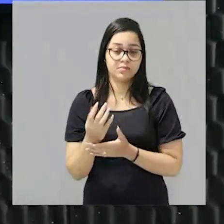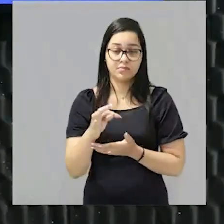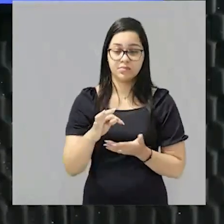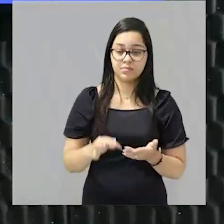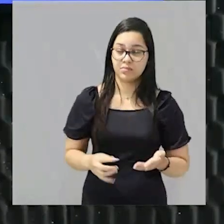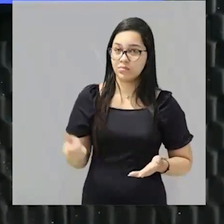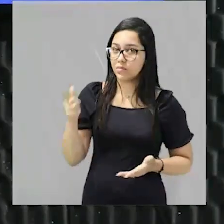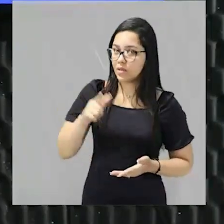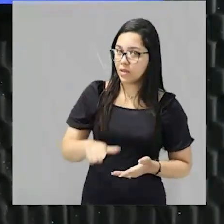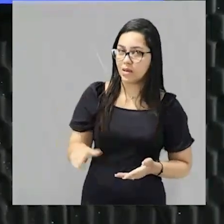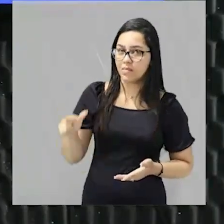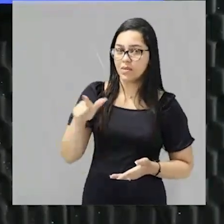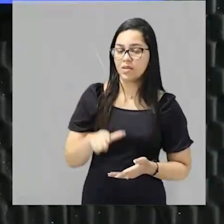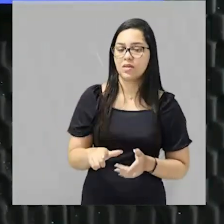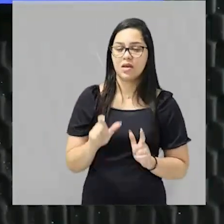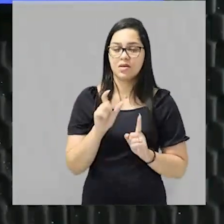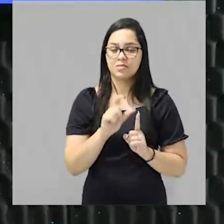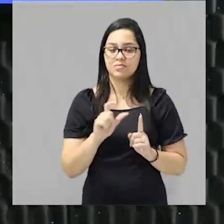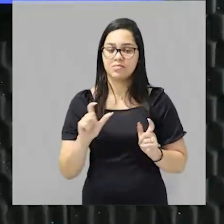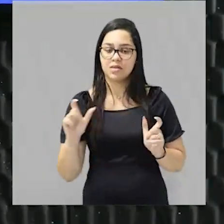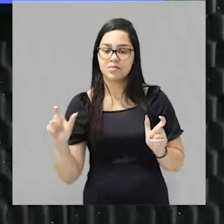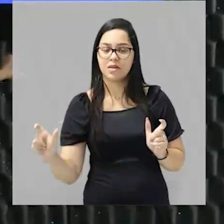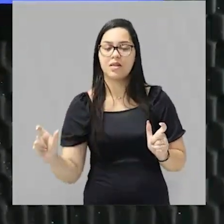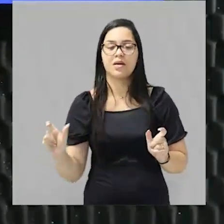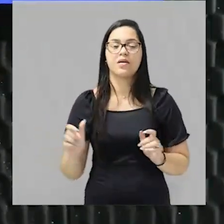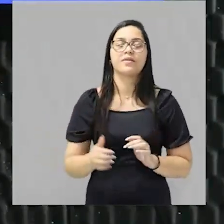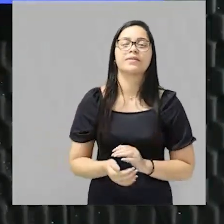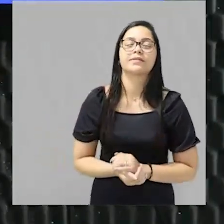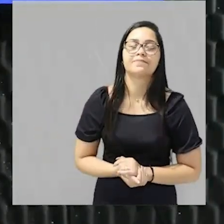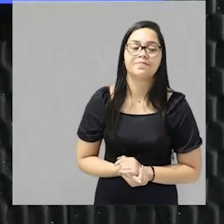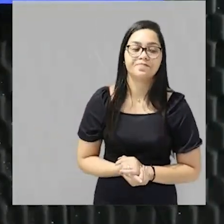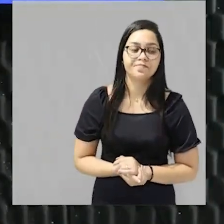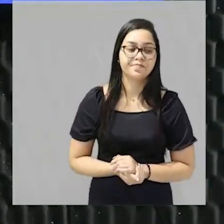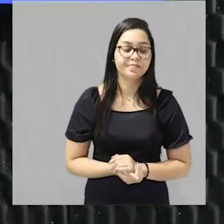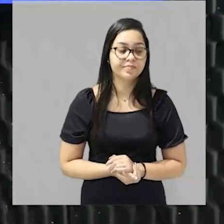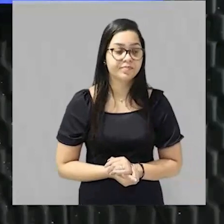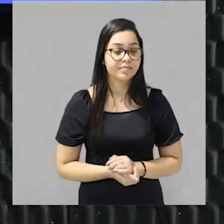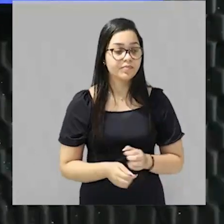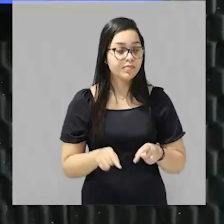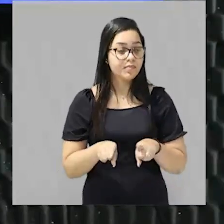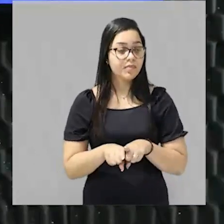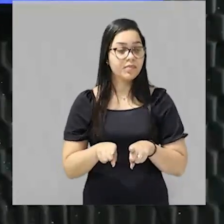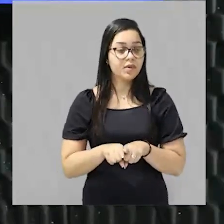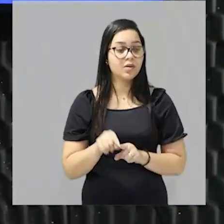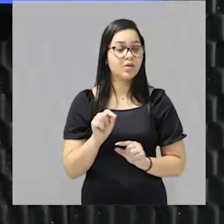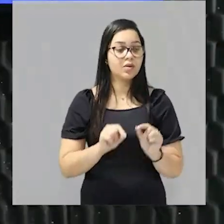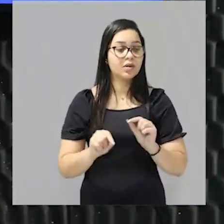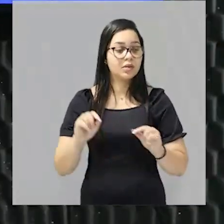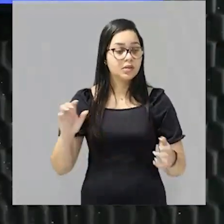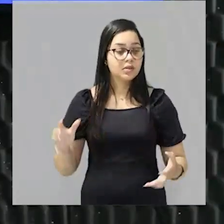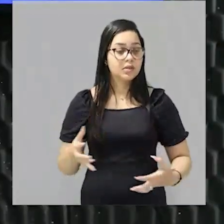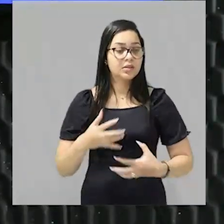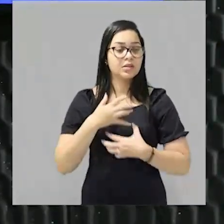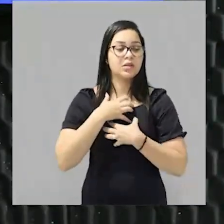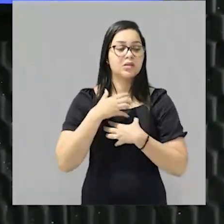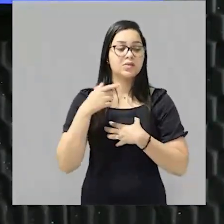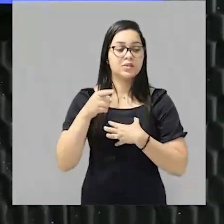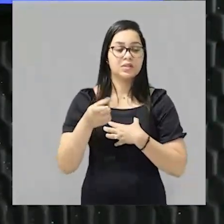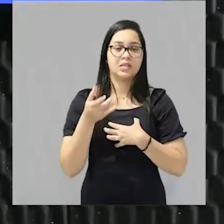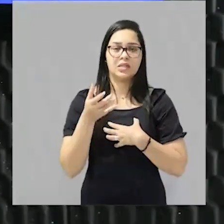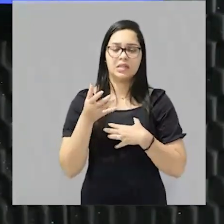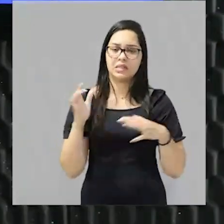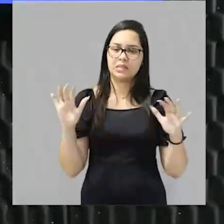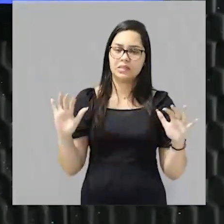ficar repetindo as palavras, você recorre à sinonímia, tá certo? No efeito de sentido, de repente você quer chamar